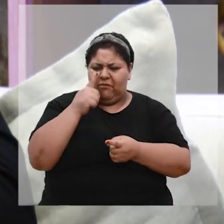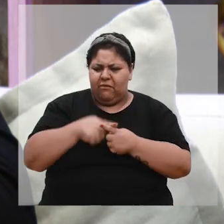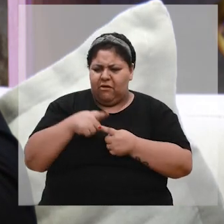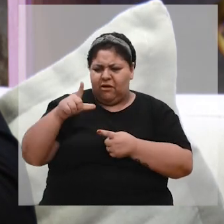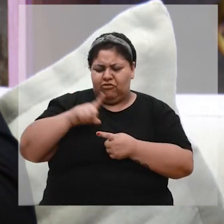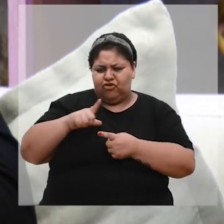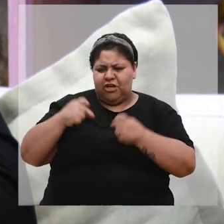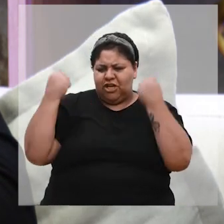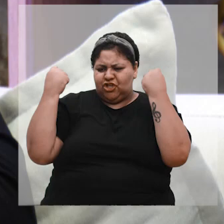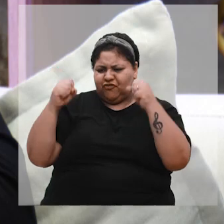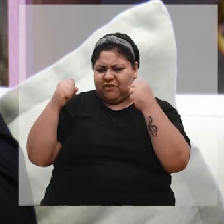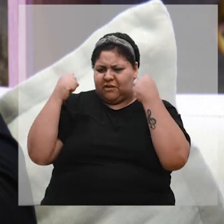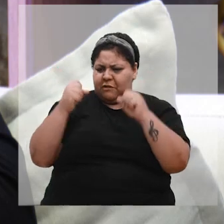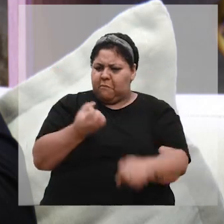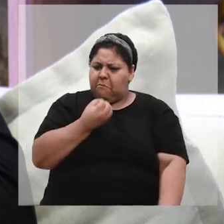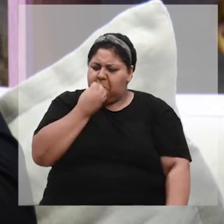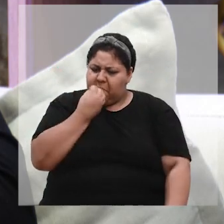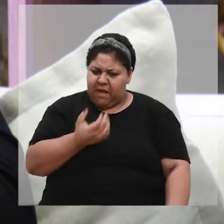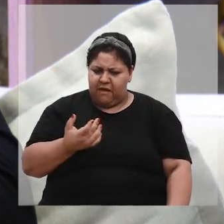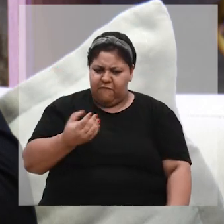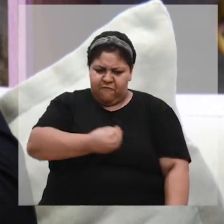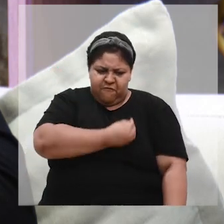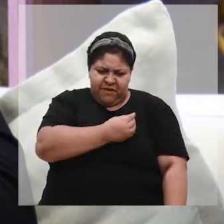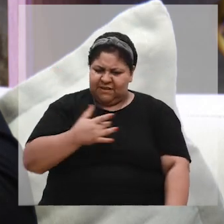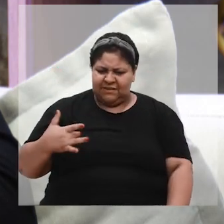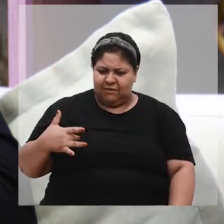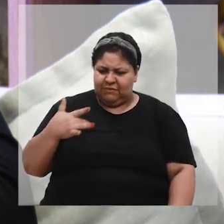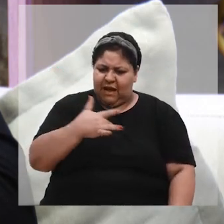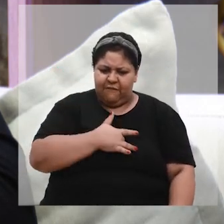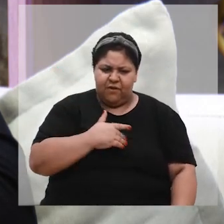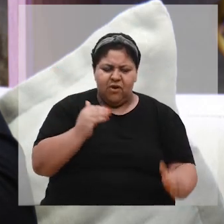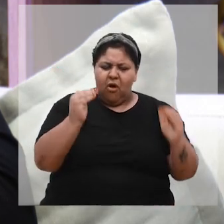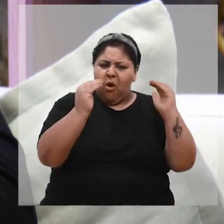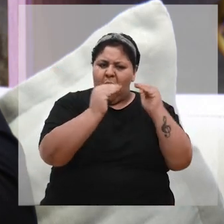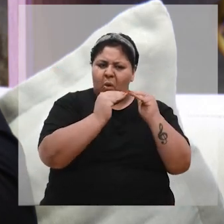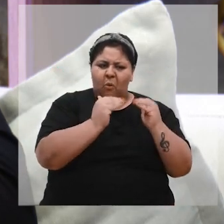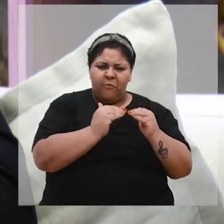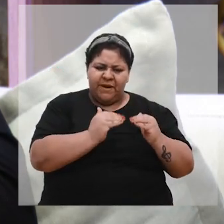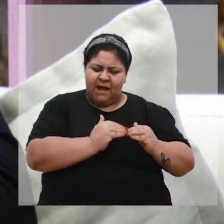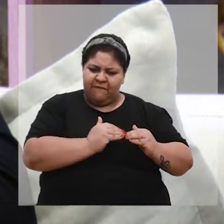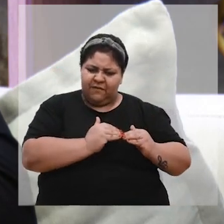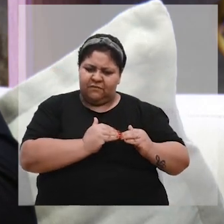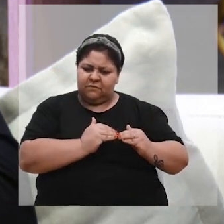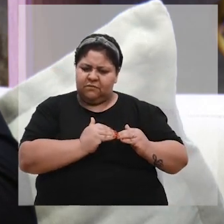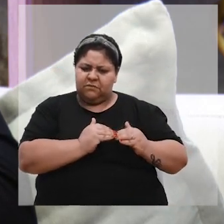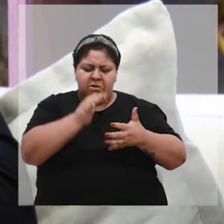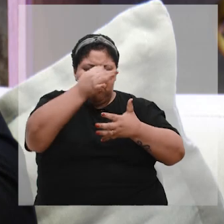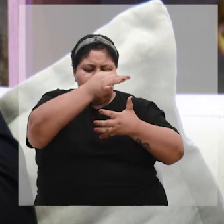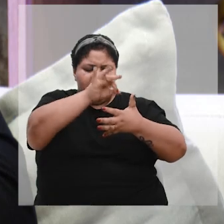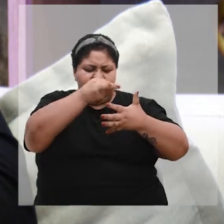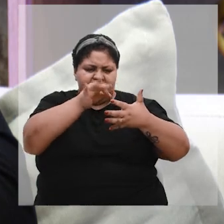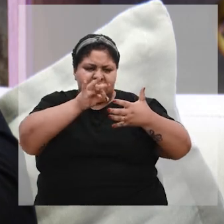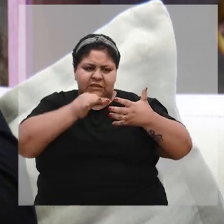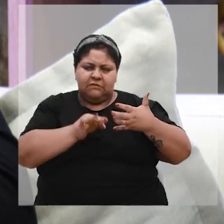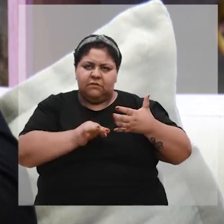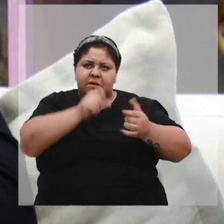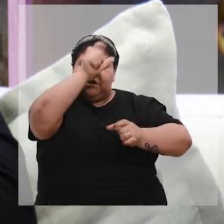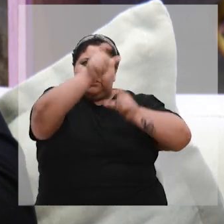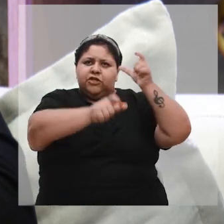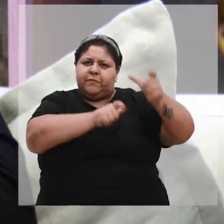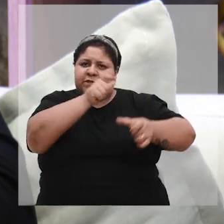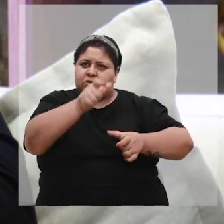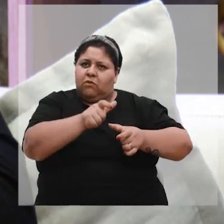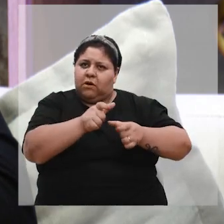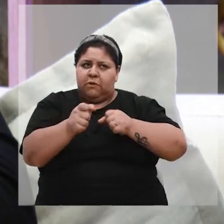porque, né, eu tava bem fora não se enquadrava nesses... Não me enquadrava nem um pouco todos esses requisitos,